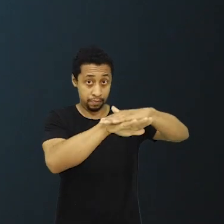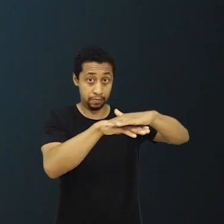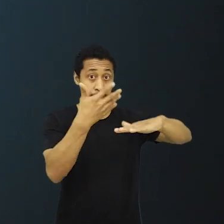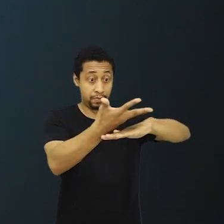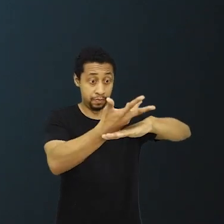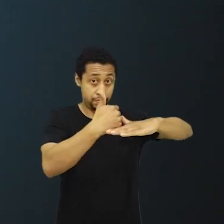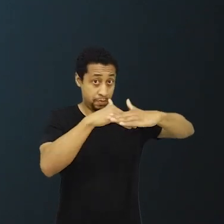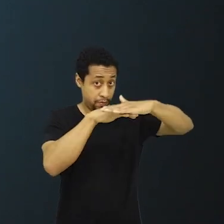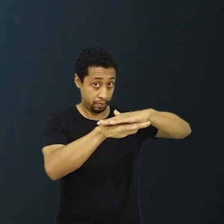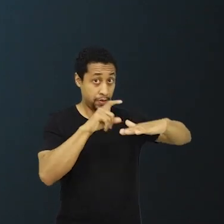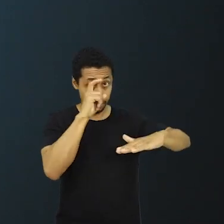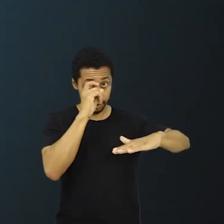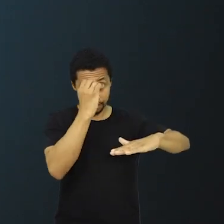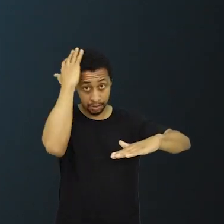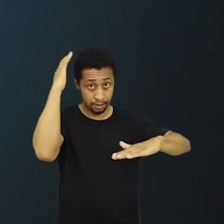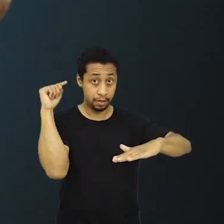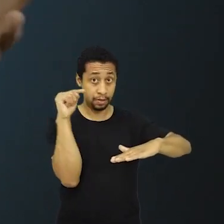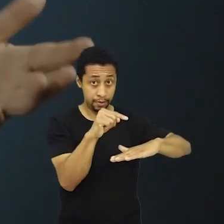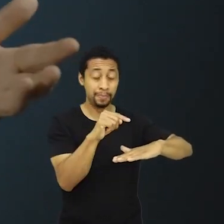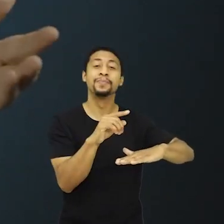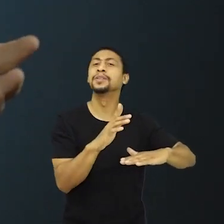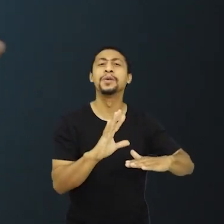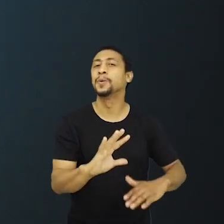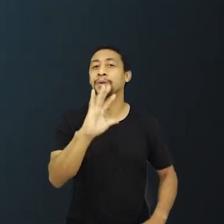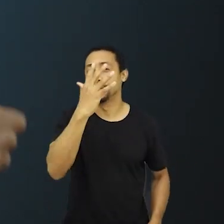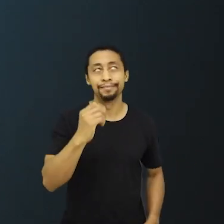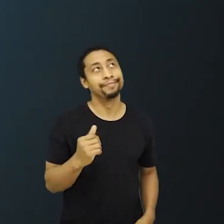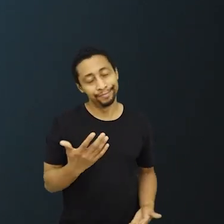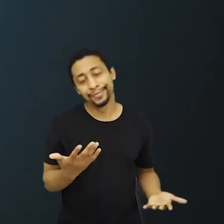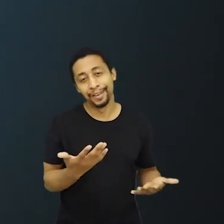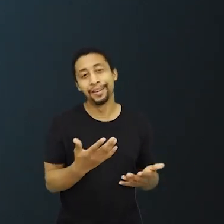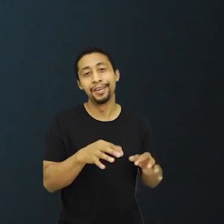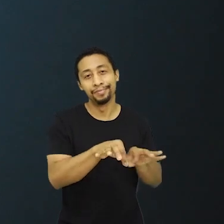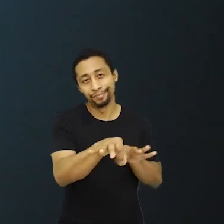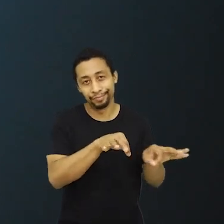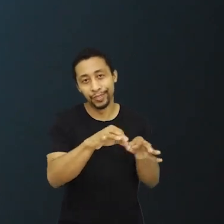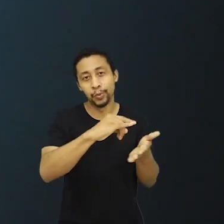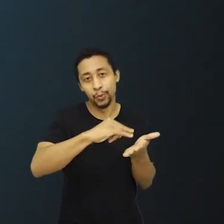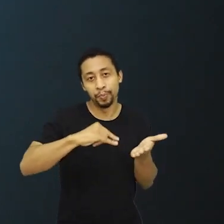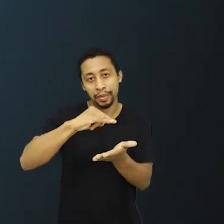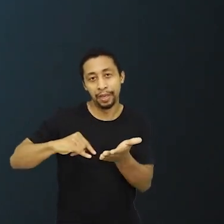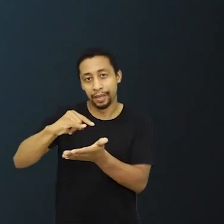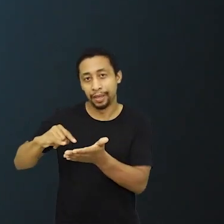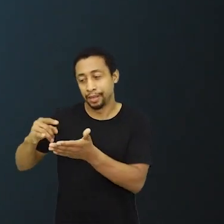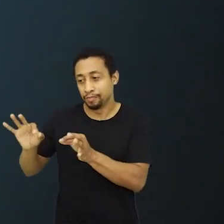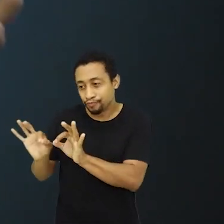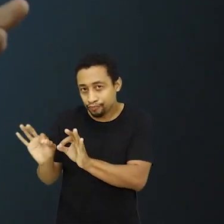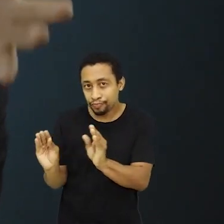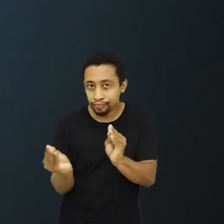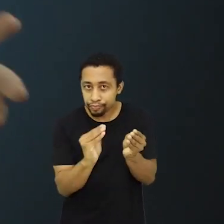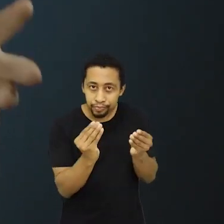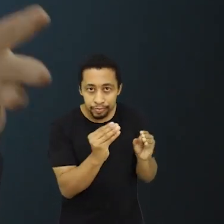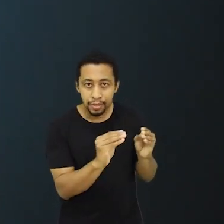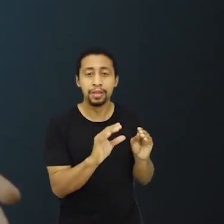falei conjunto documental, mas tecnicamente é arranjo documental, né, que se fala. Então você tem, que é